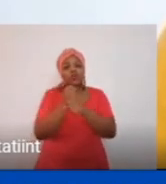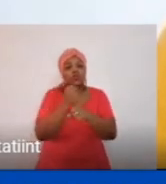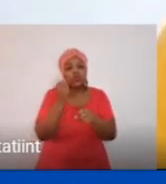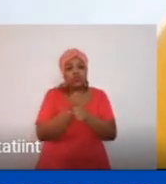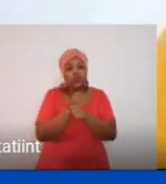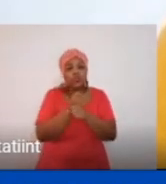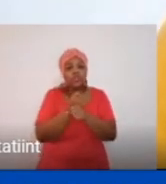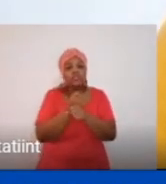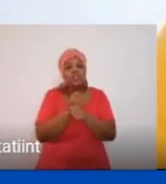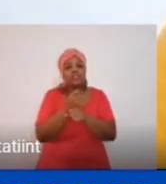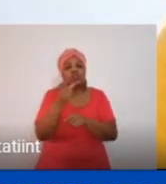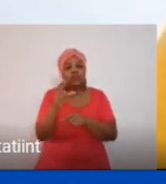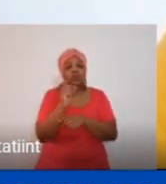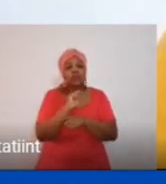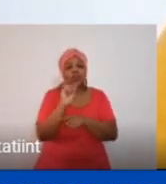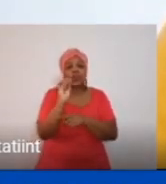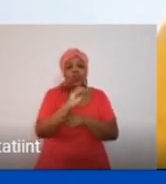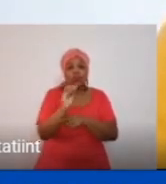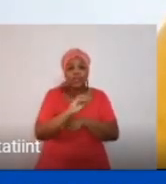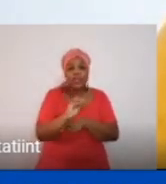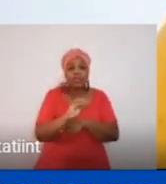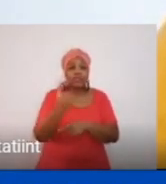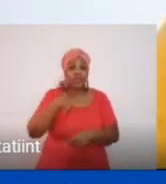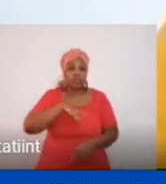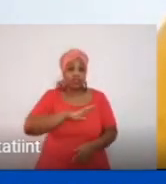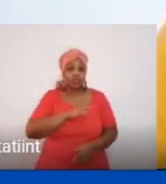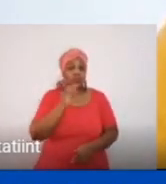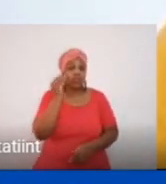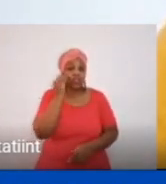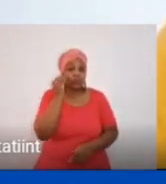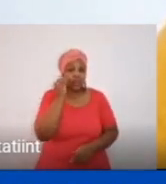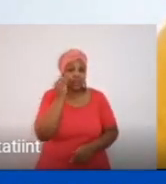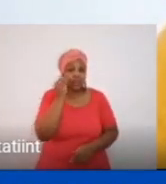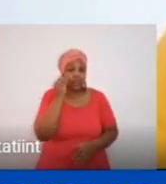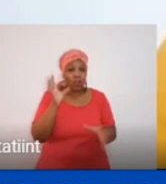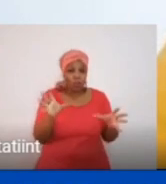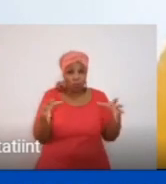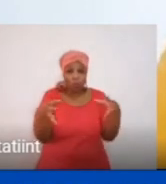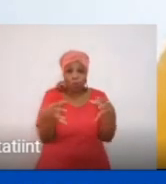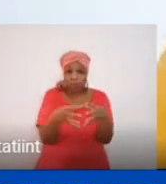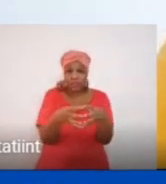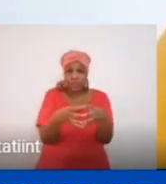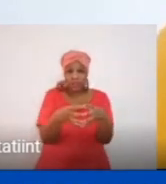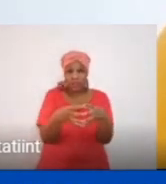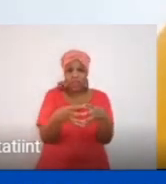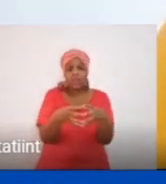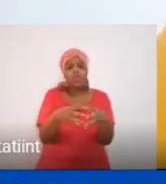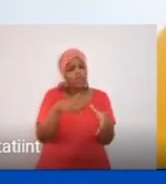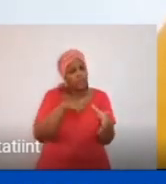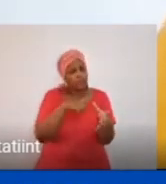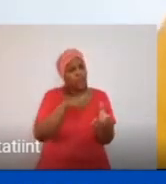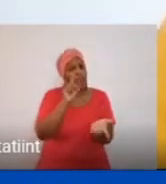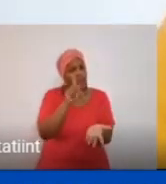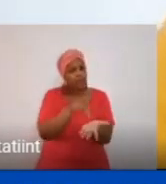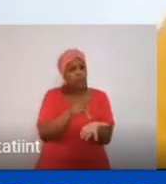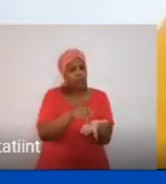de cuidado que fazem parte da nossa experiência comunitária, que tem feito,